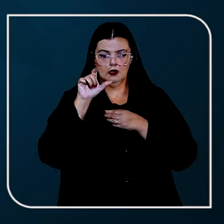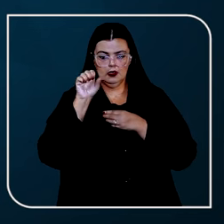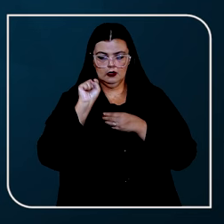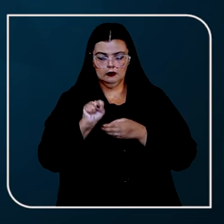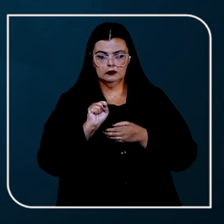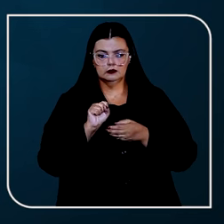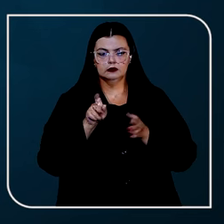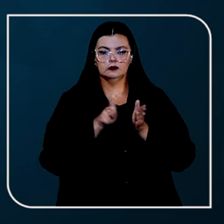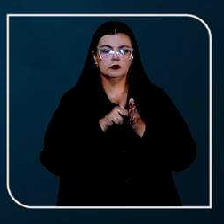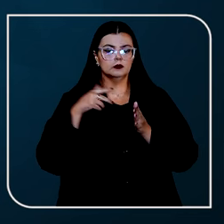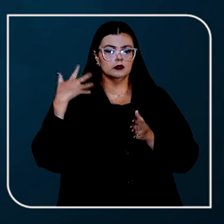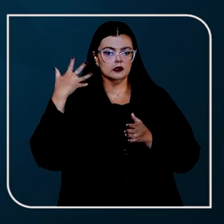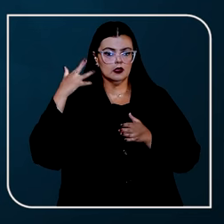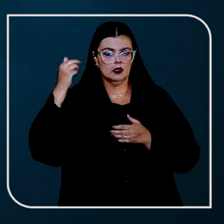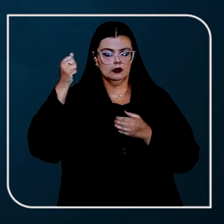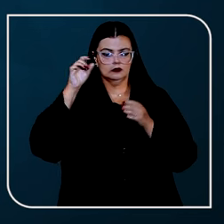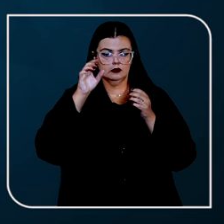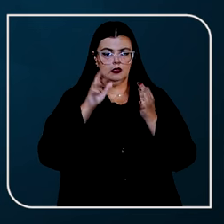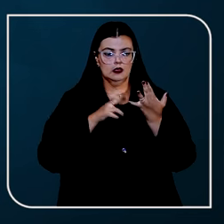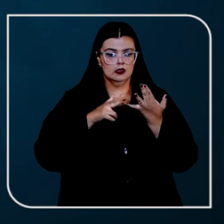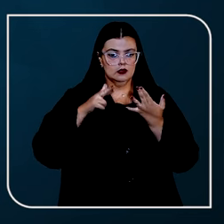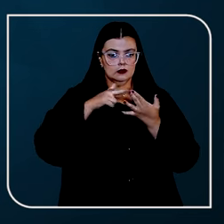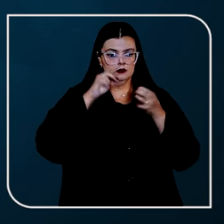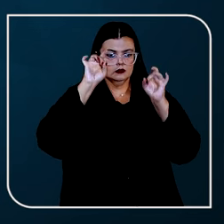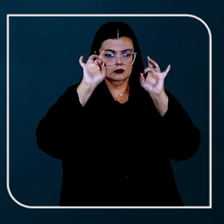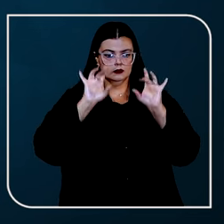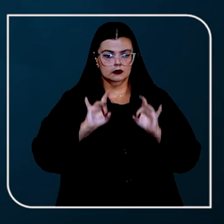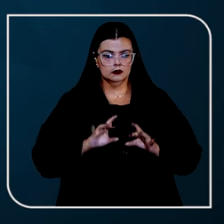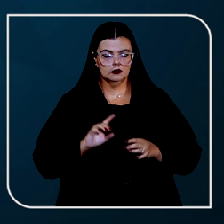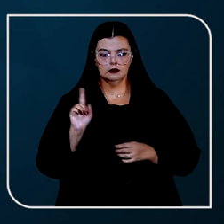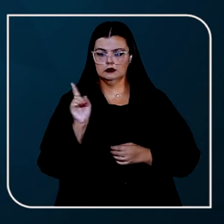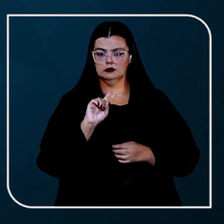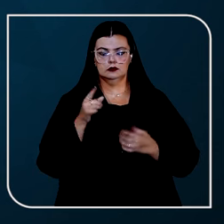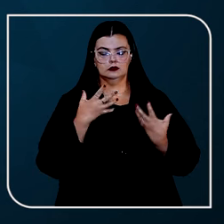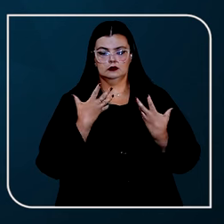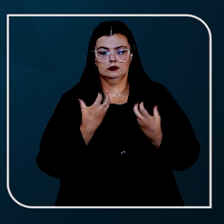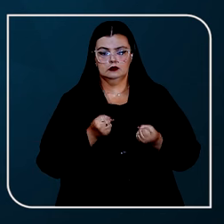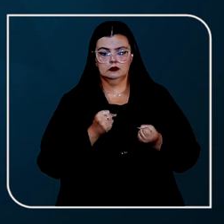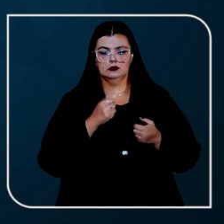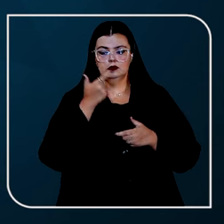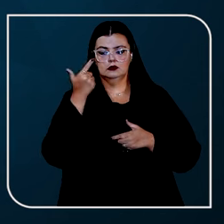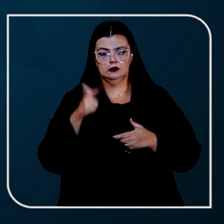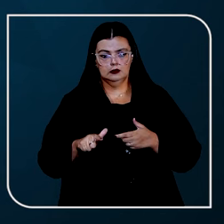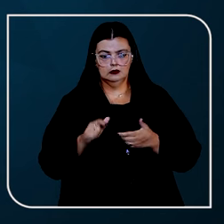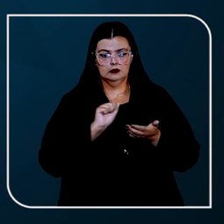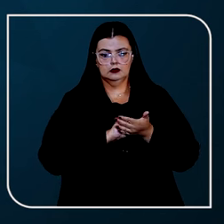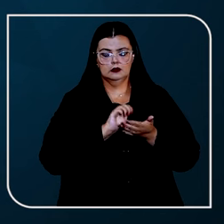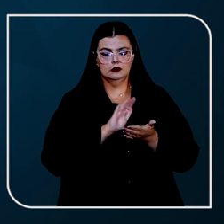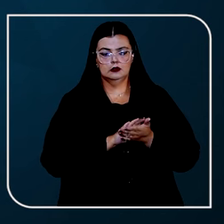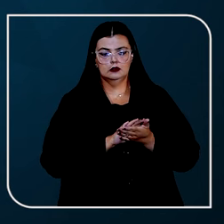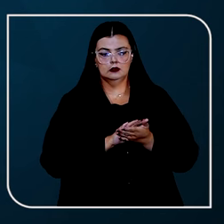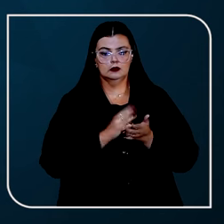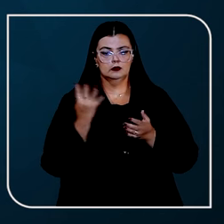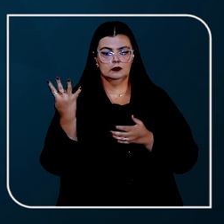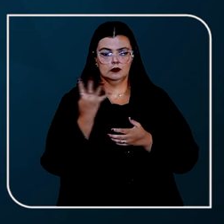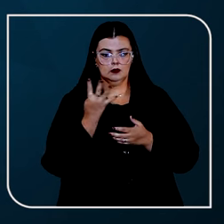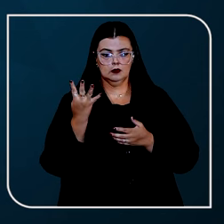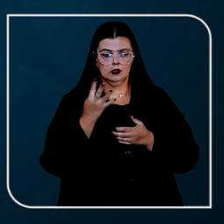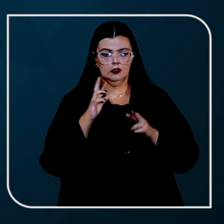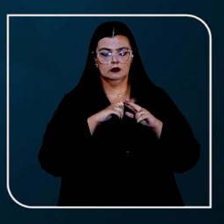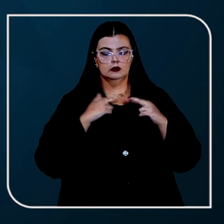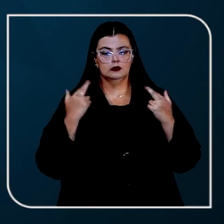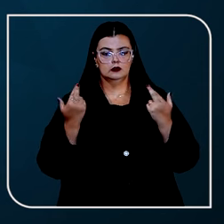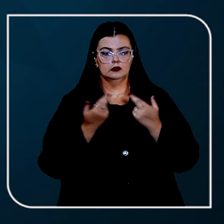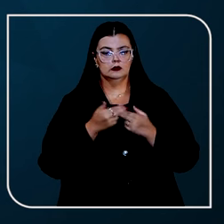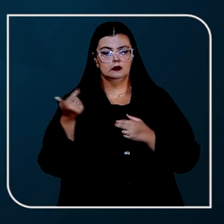Ferreira relator de um recurso especial que embora não tenha sido qualificado como repetitivo foi afetado pela quarta turma